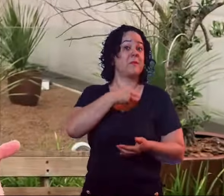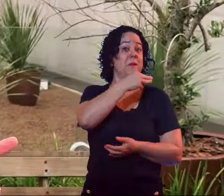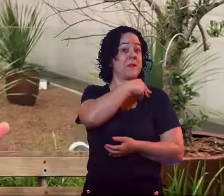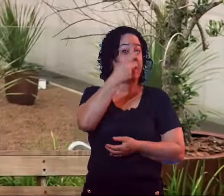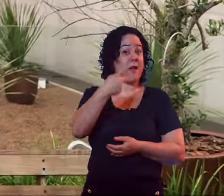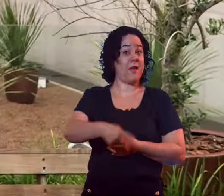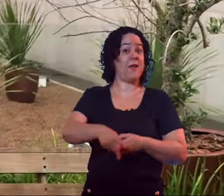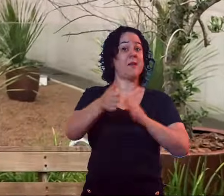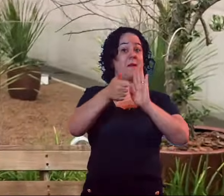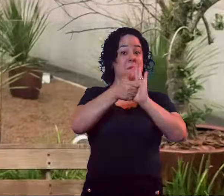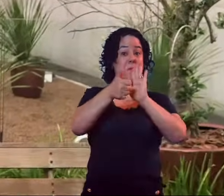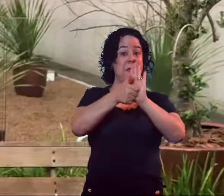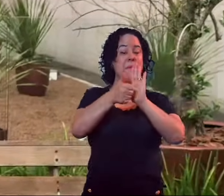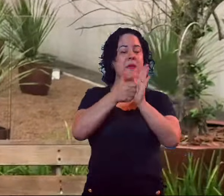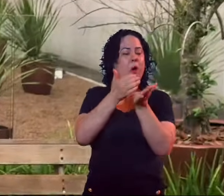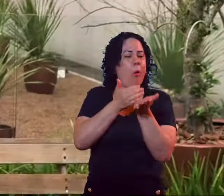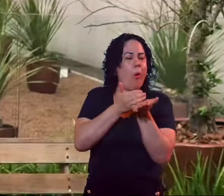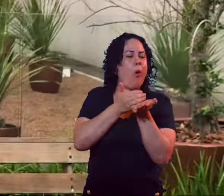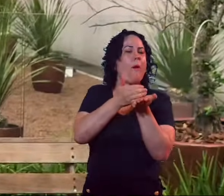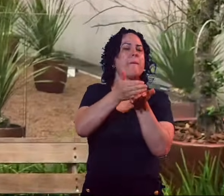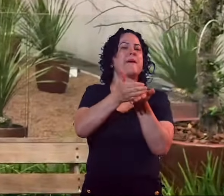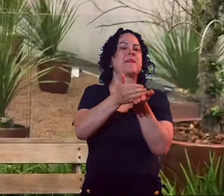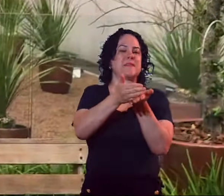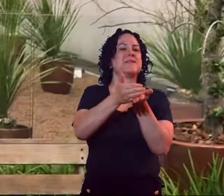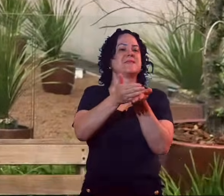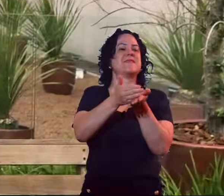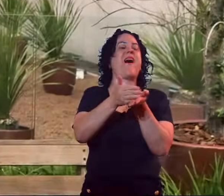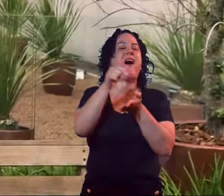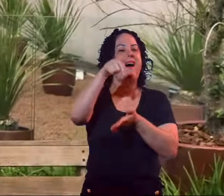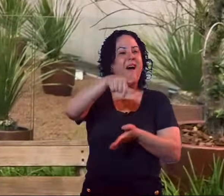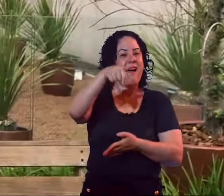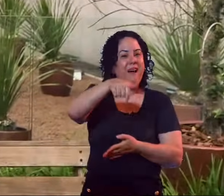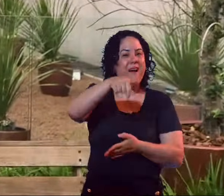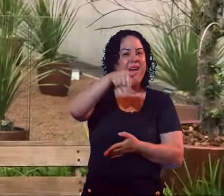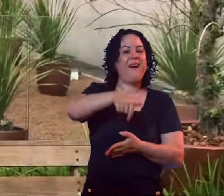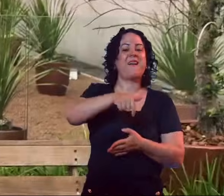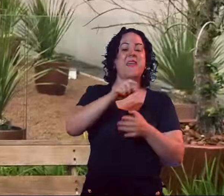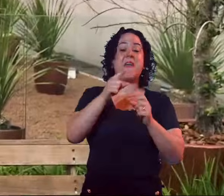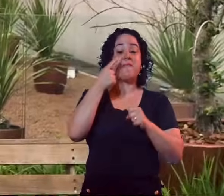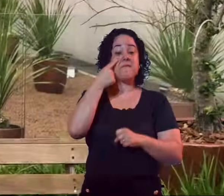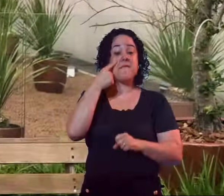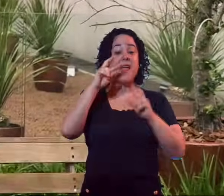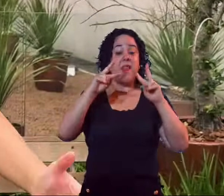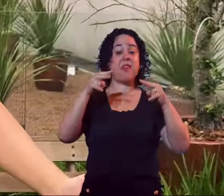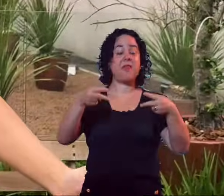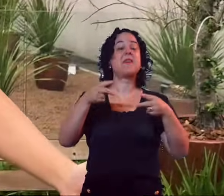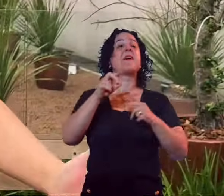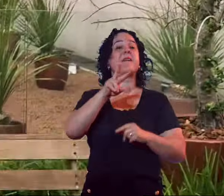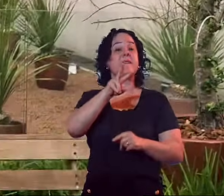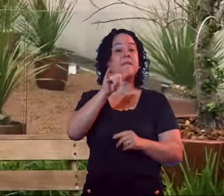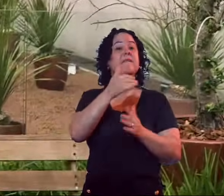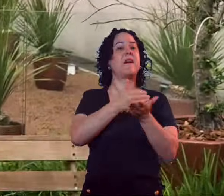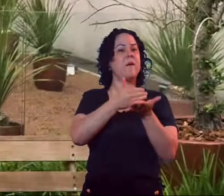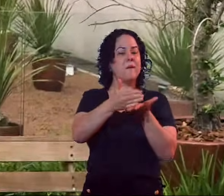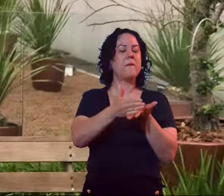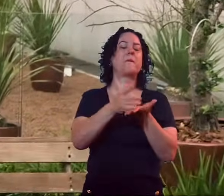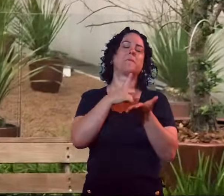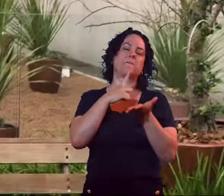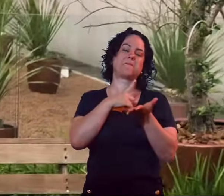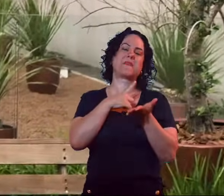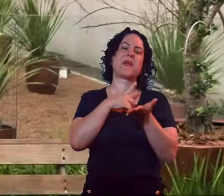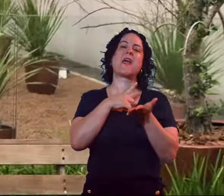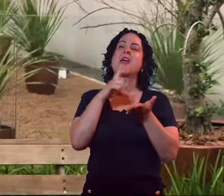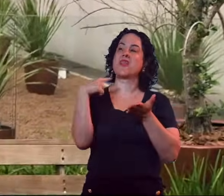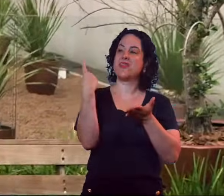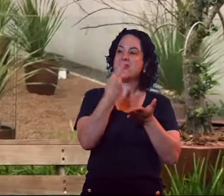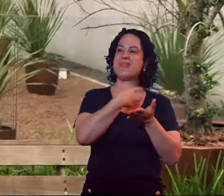igreja aqui, dar os primeiros passos na sua jornada. Então acesse esse link aqui que com certeza você vai começar a fazer parte da nossa